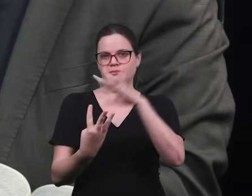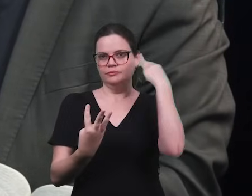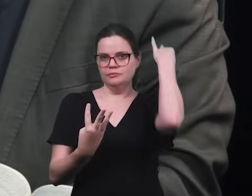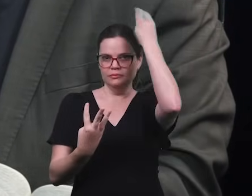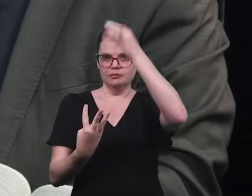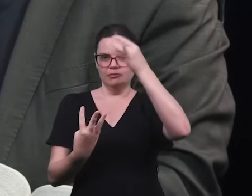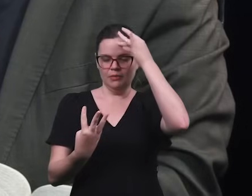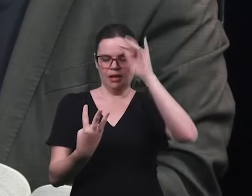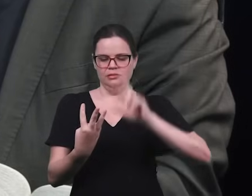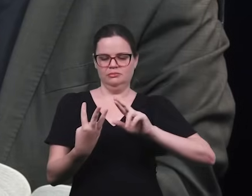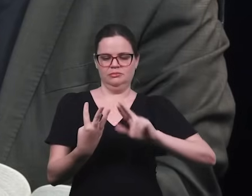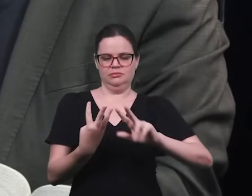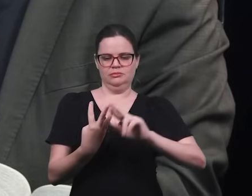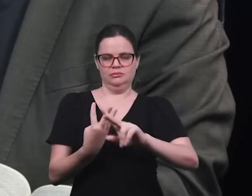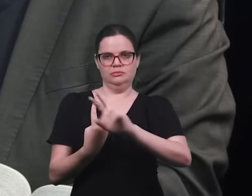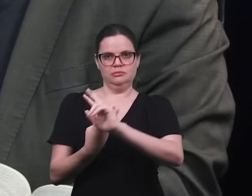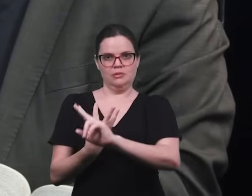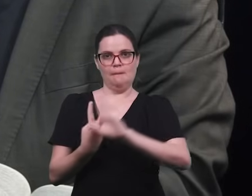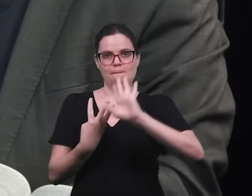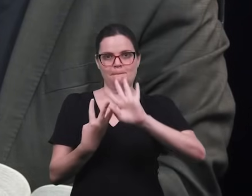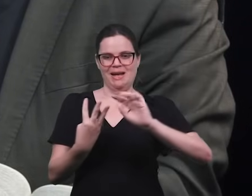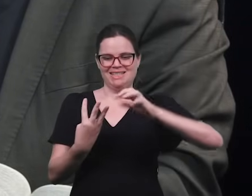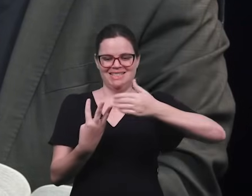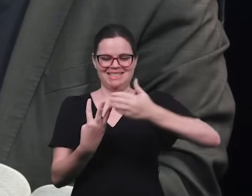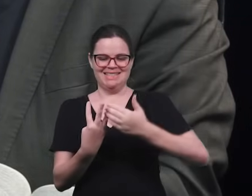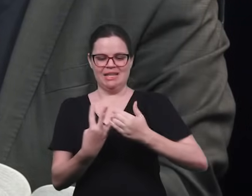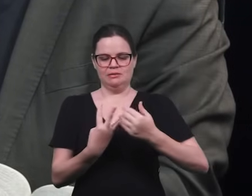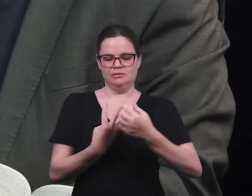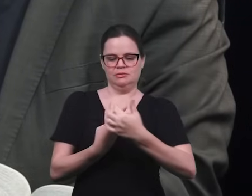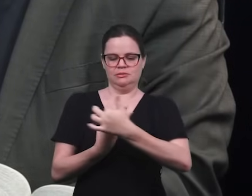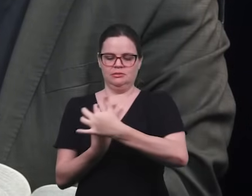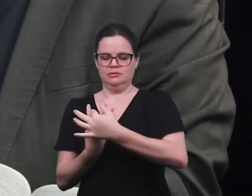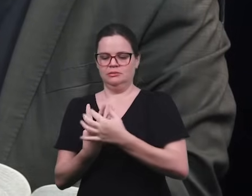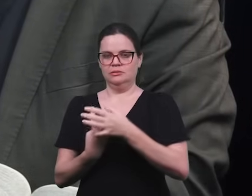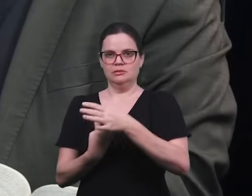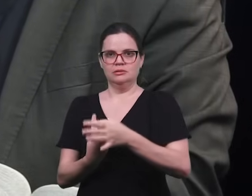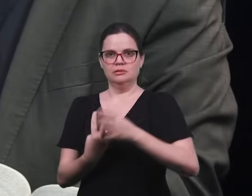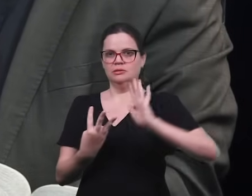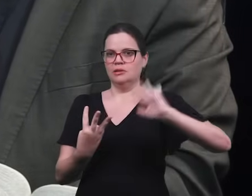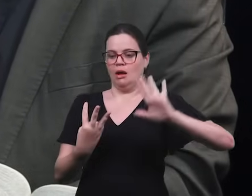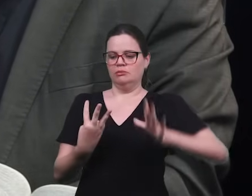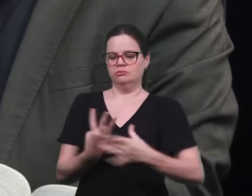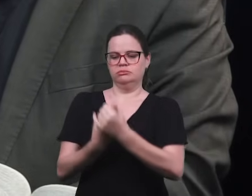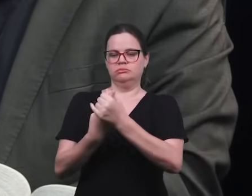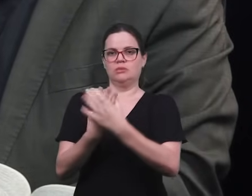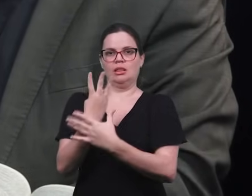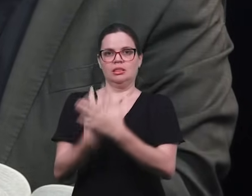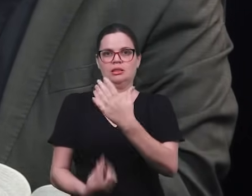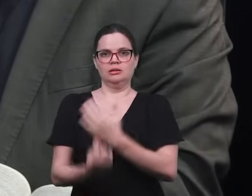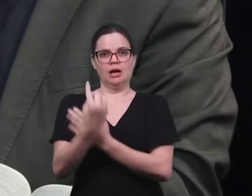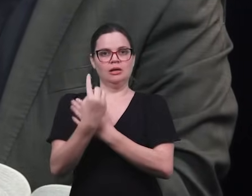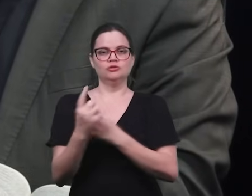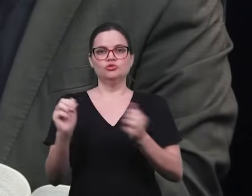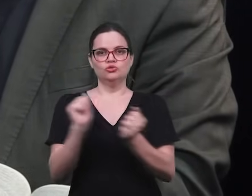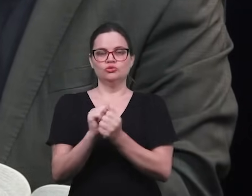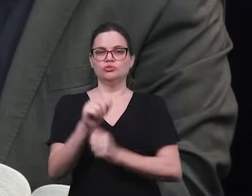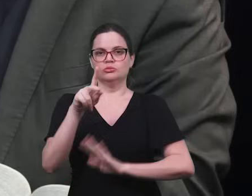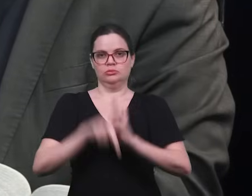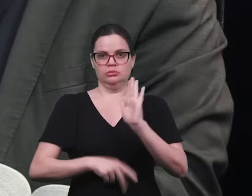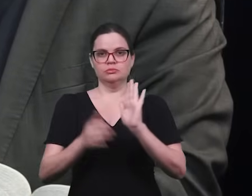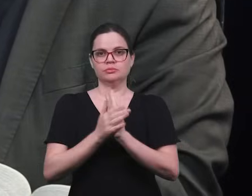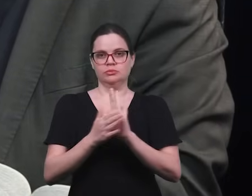todo envolvido nesse projeto, nesse plano, essa obra para salvar o homem. Ele